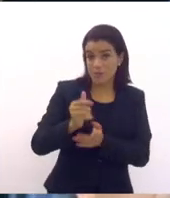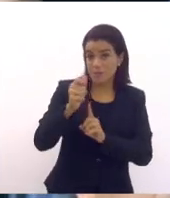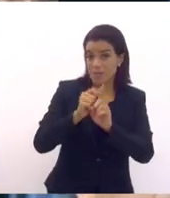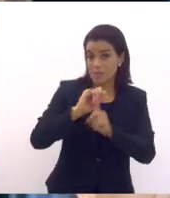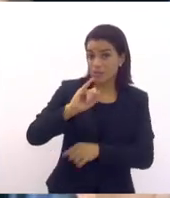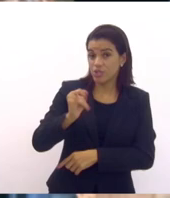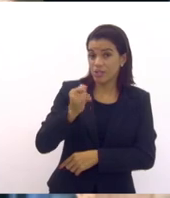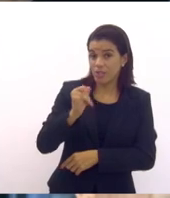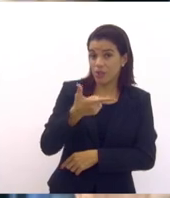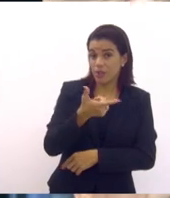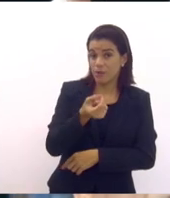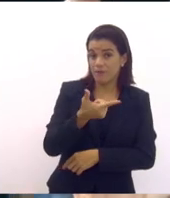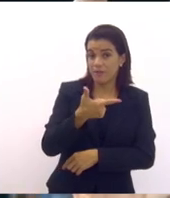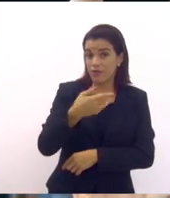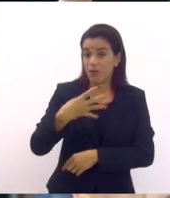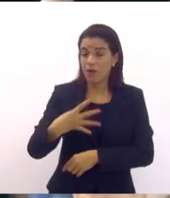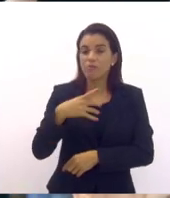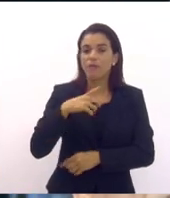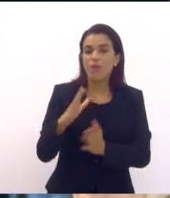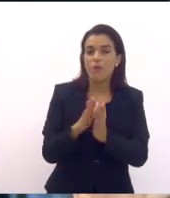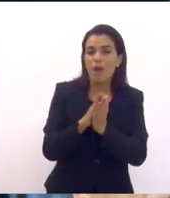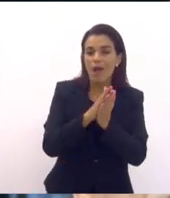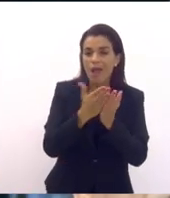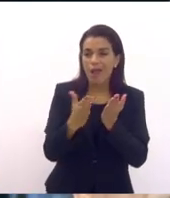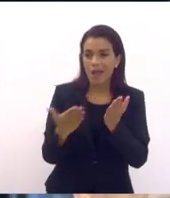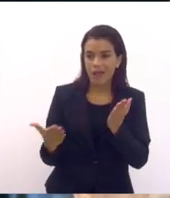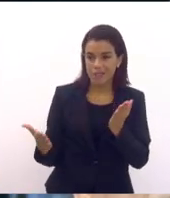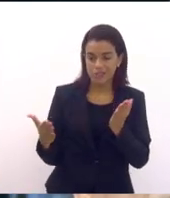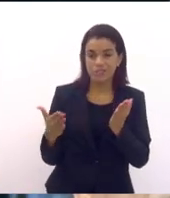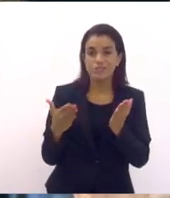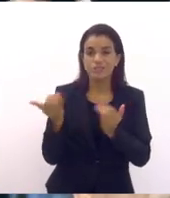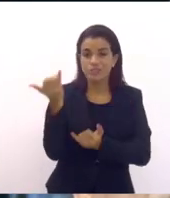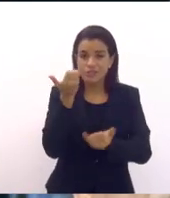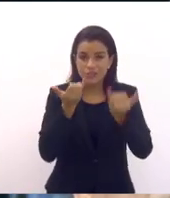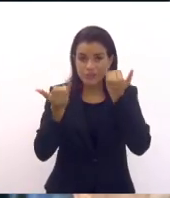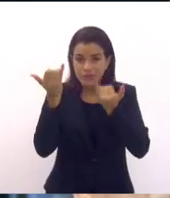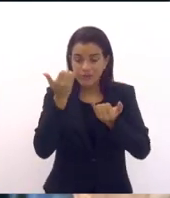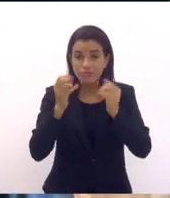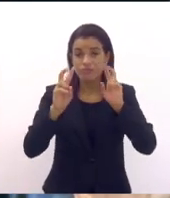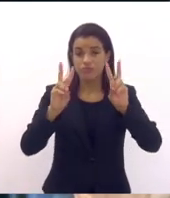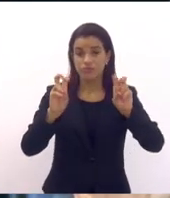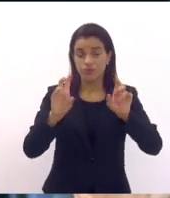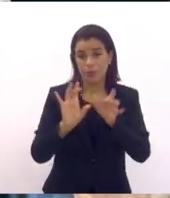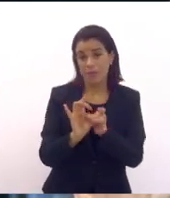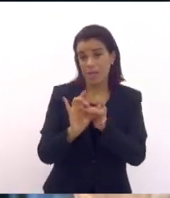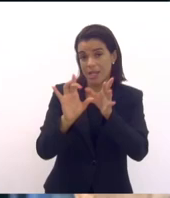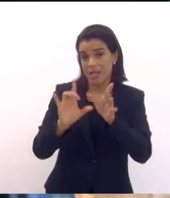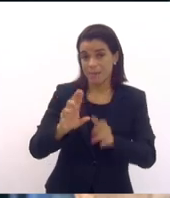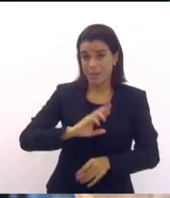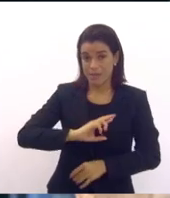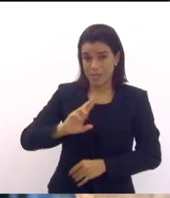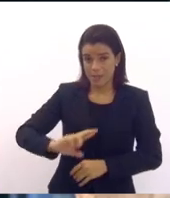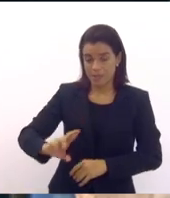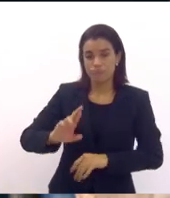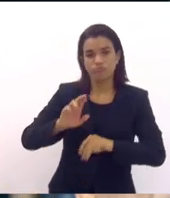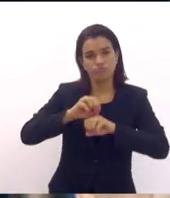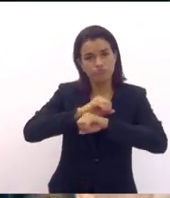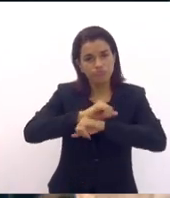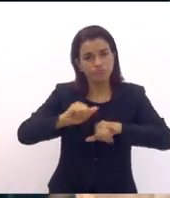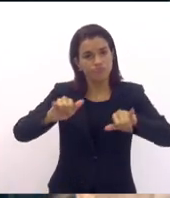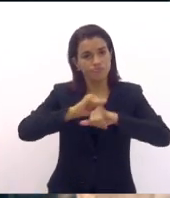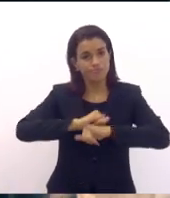OAB Nós já estamos com a nossa cartilha de informação em relação à liberdade religiosa disponível